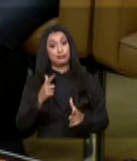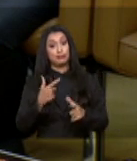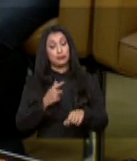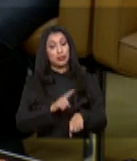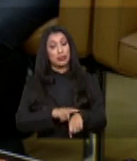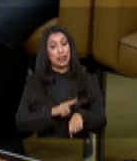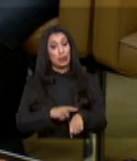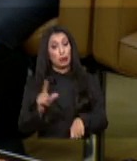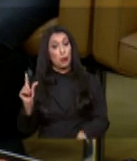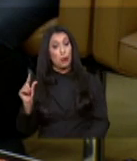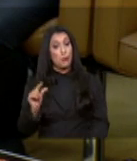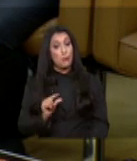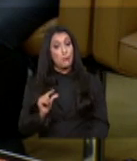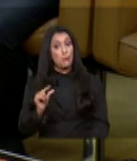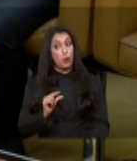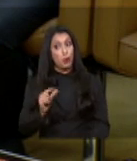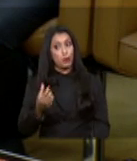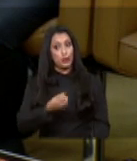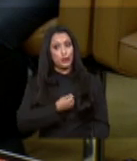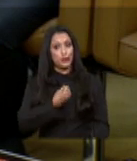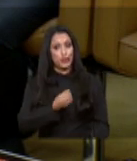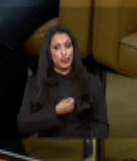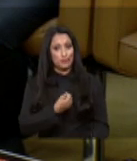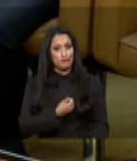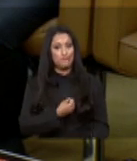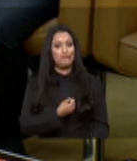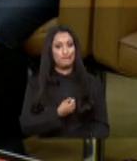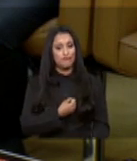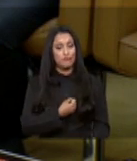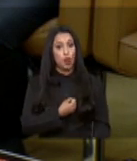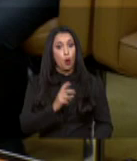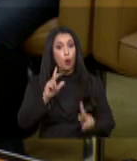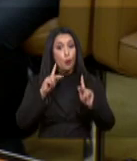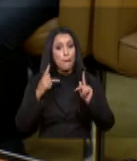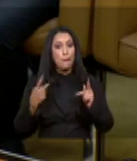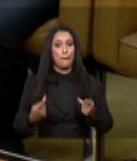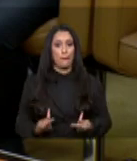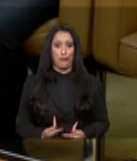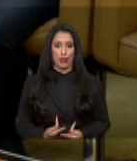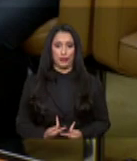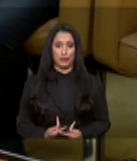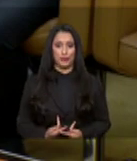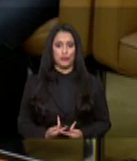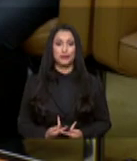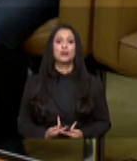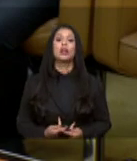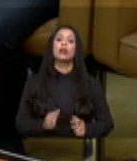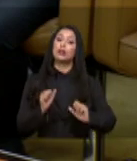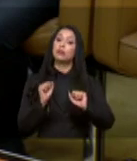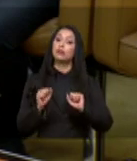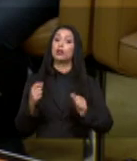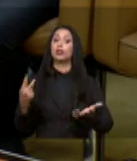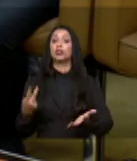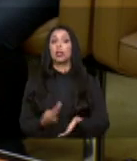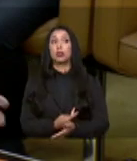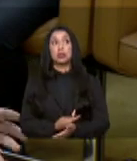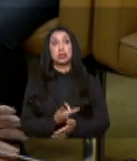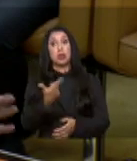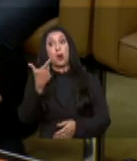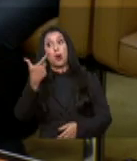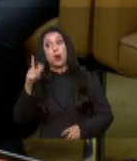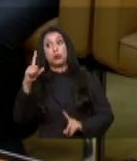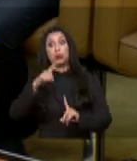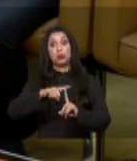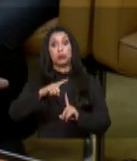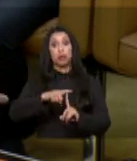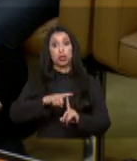tempo, sim, de sobrevivência humana. Pode acontecer de surgir um outro tipo